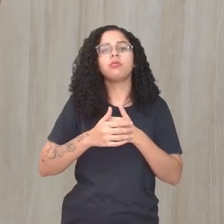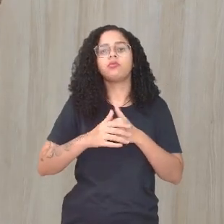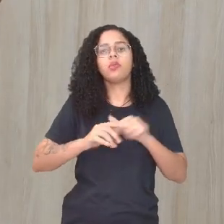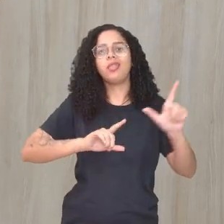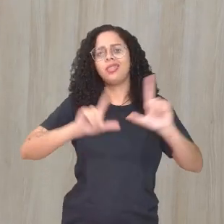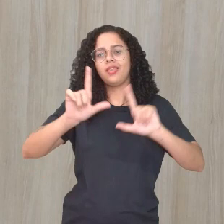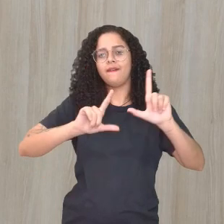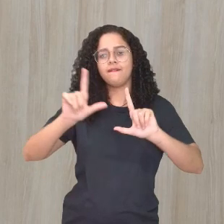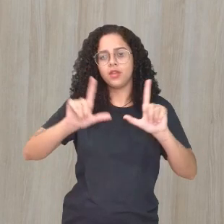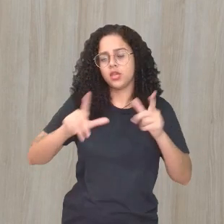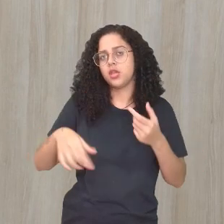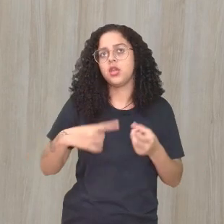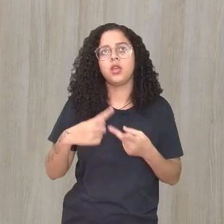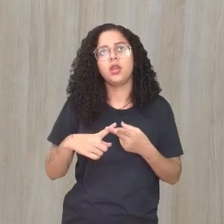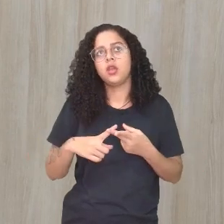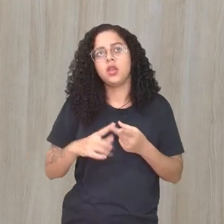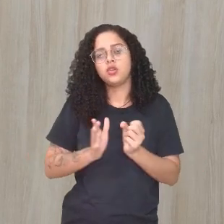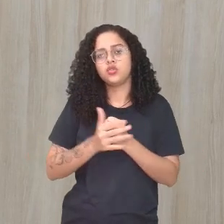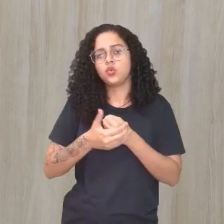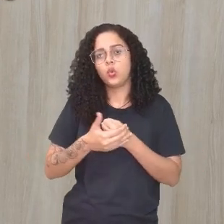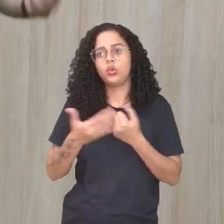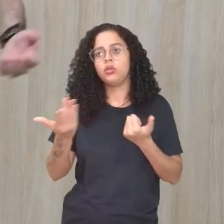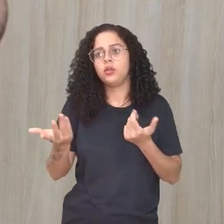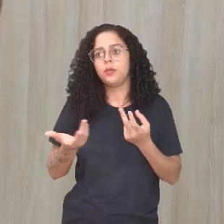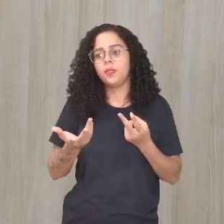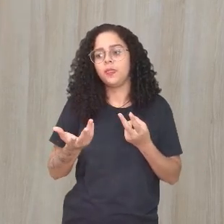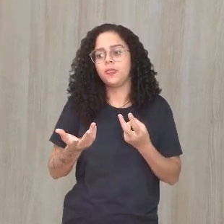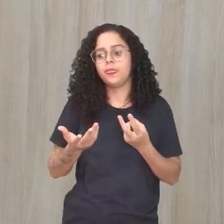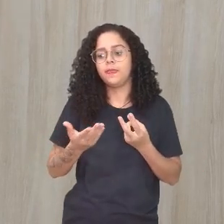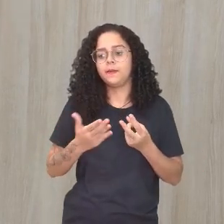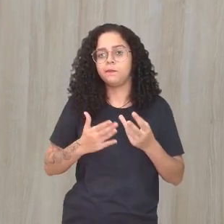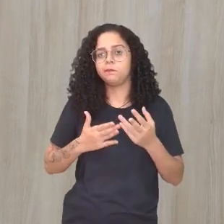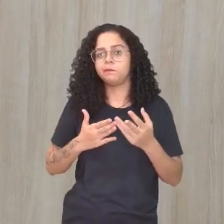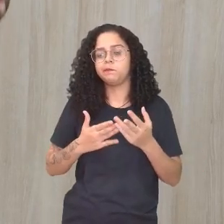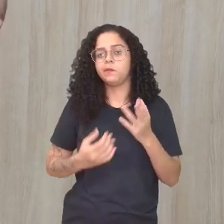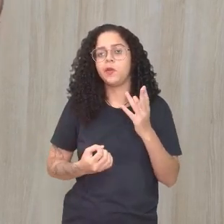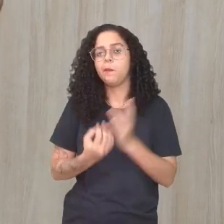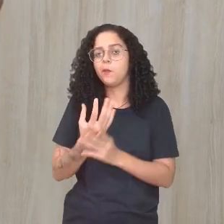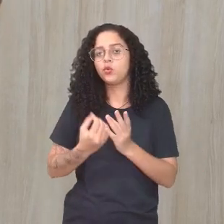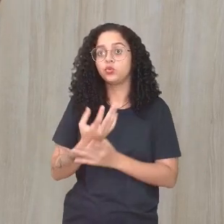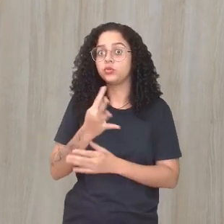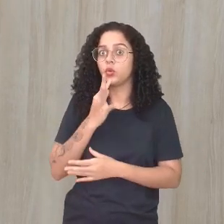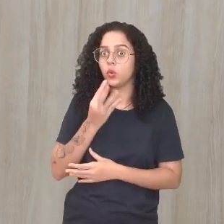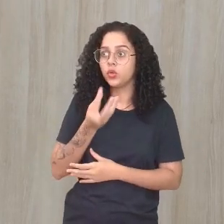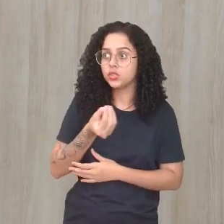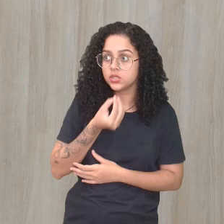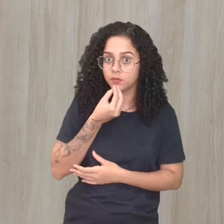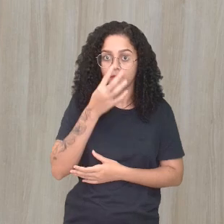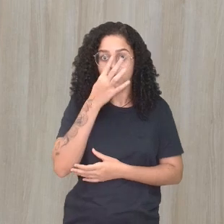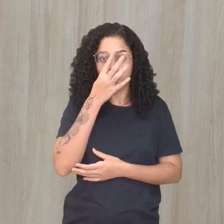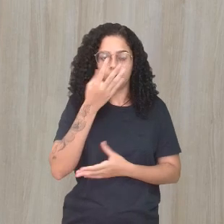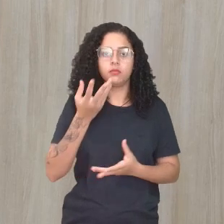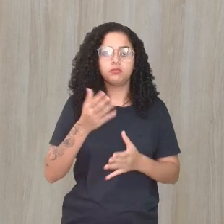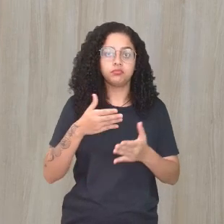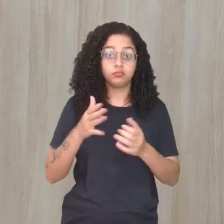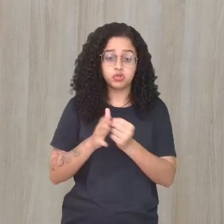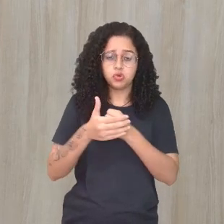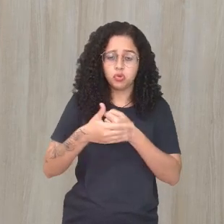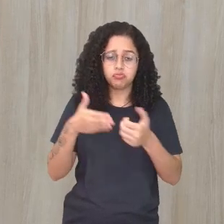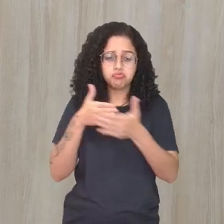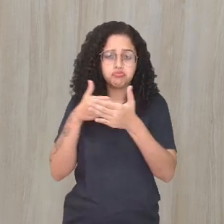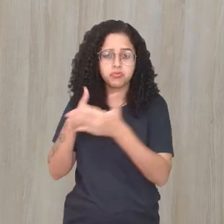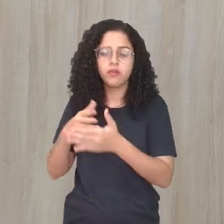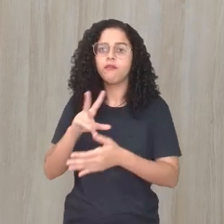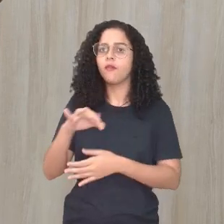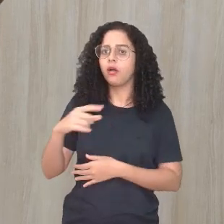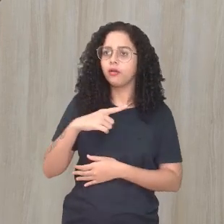imprensa, censurando os canais de produção do conhecimento, né? Então, assim, vai